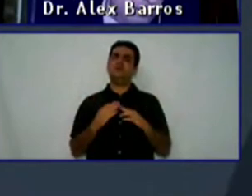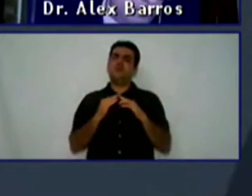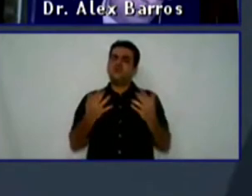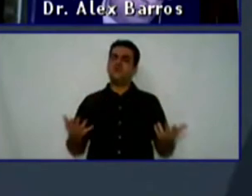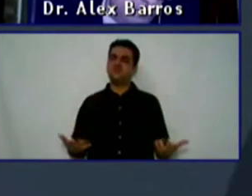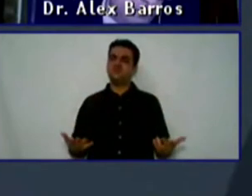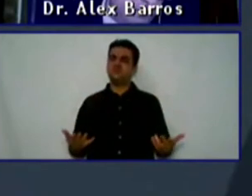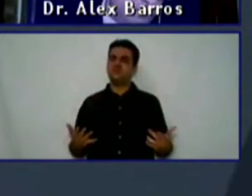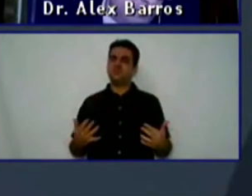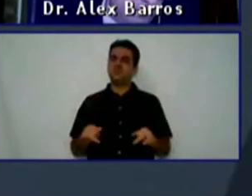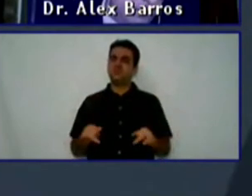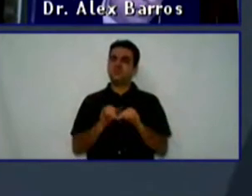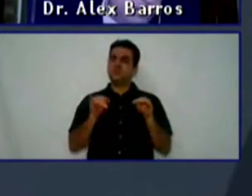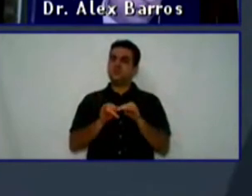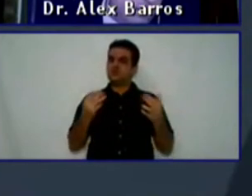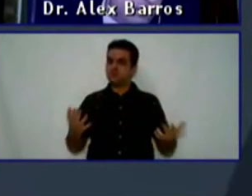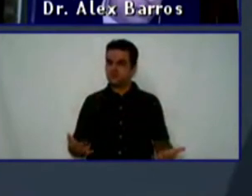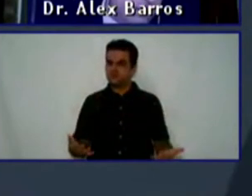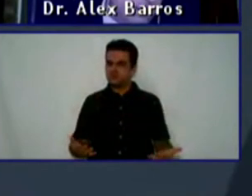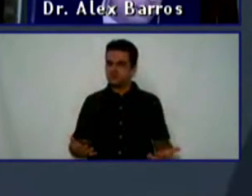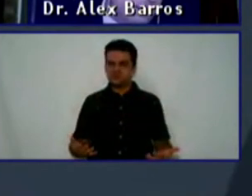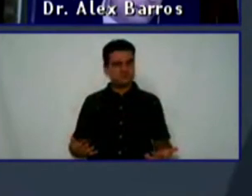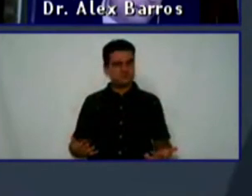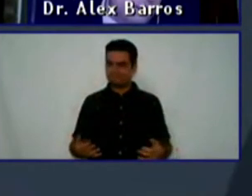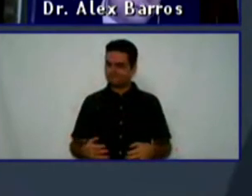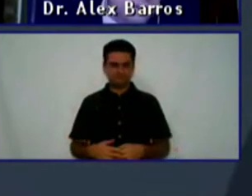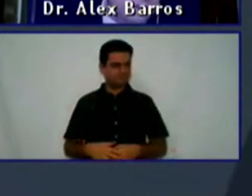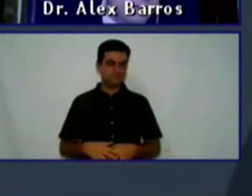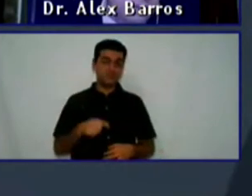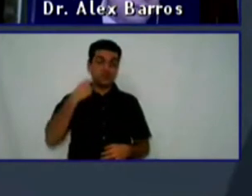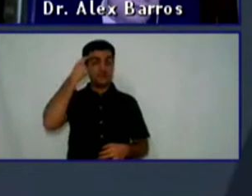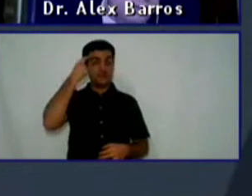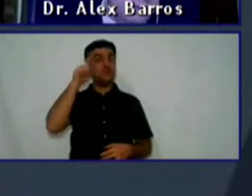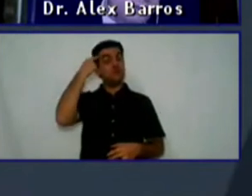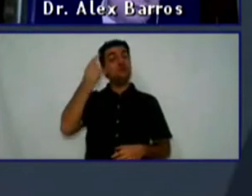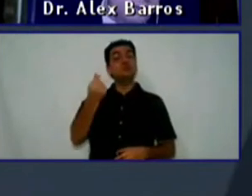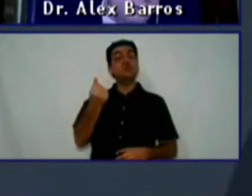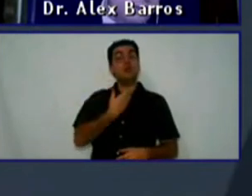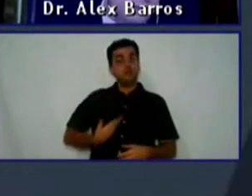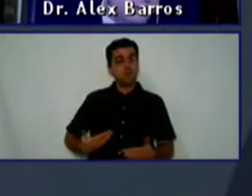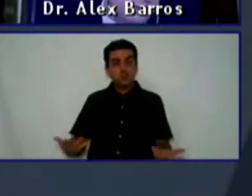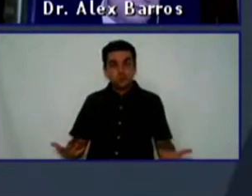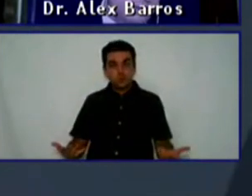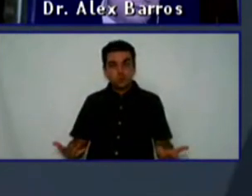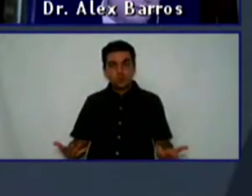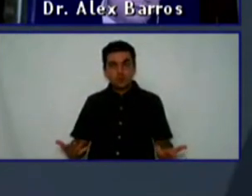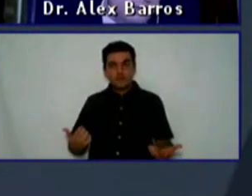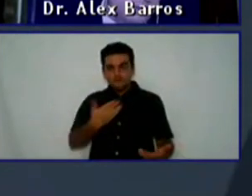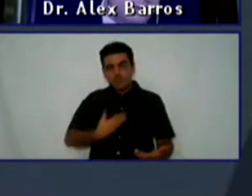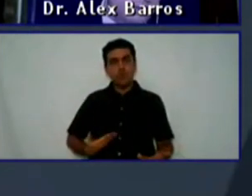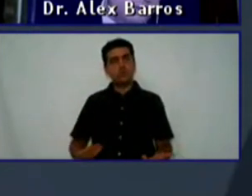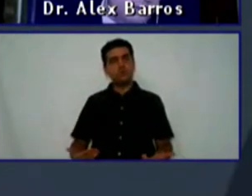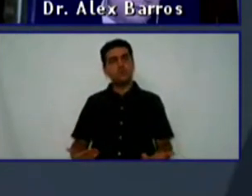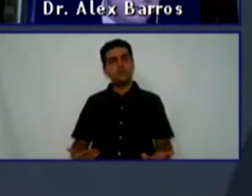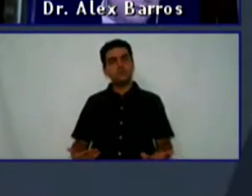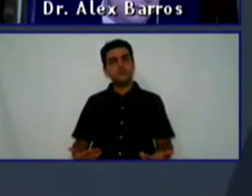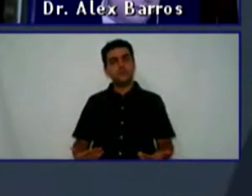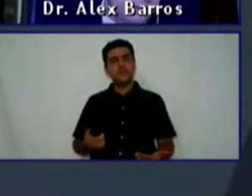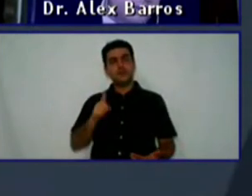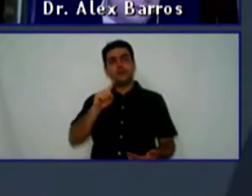da piscina. Até porque, eu recordo, o dinheiro é público. Esse dinheiro é público. Esse dinheiro não